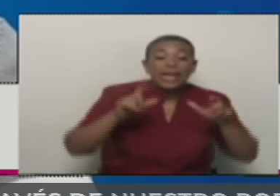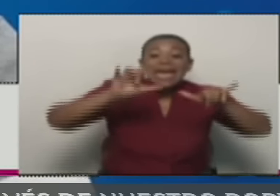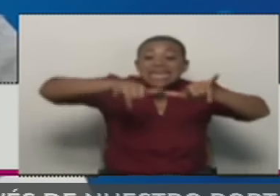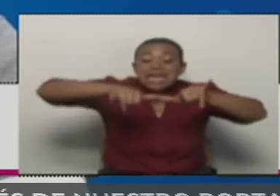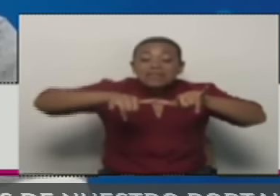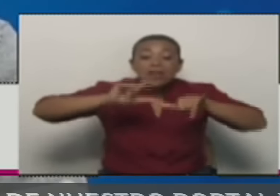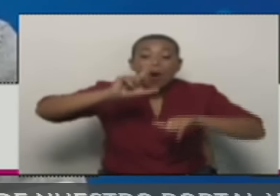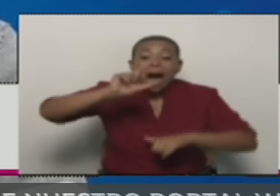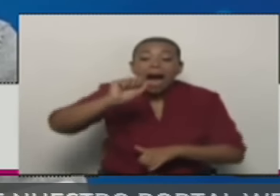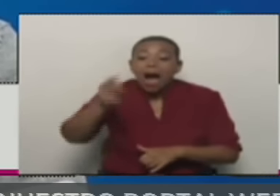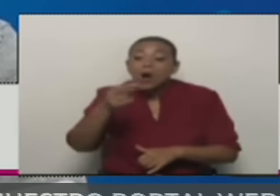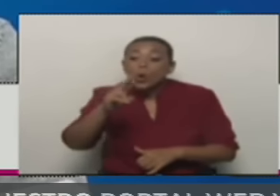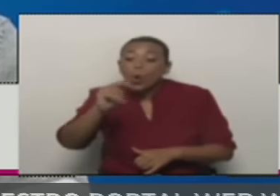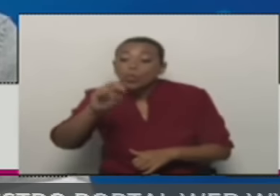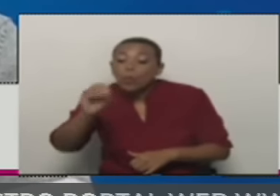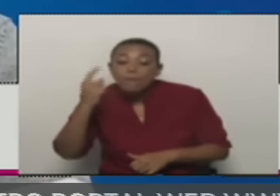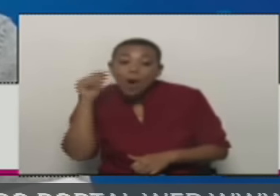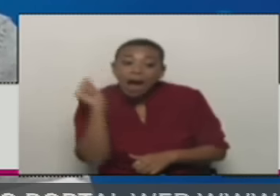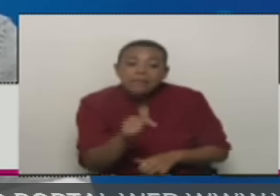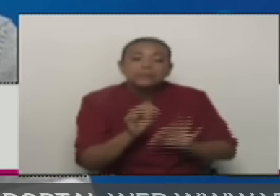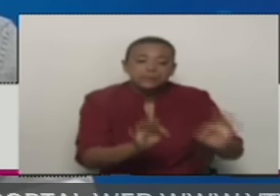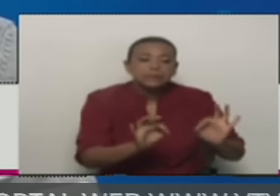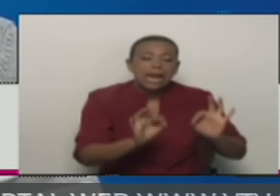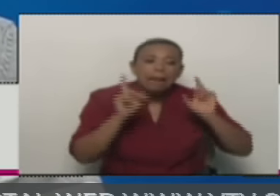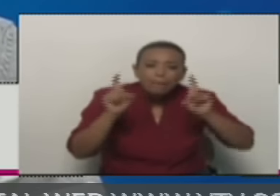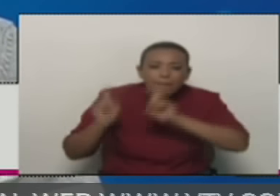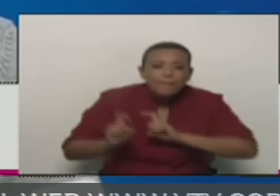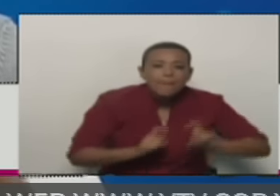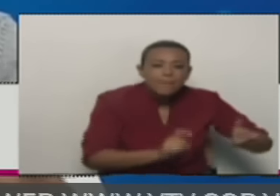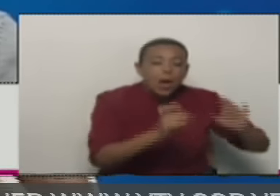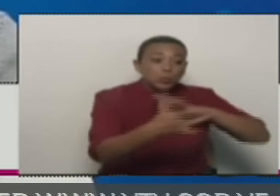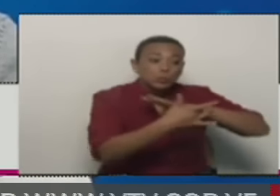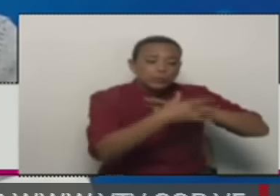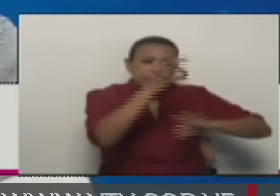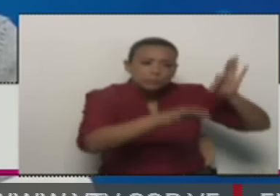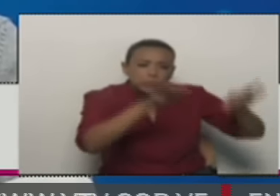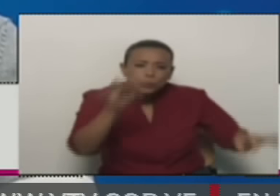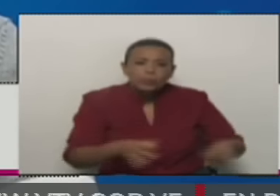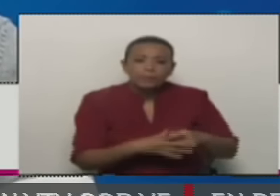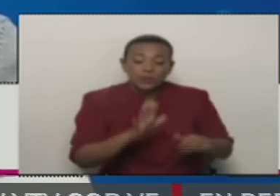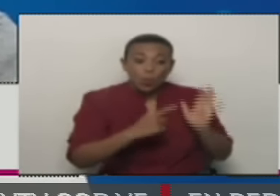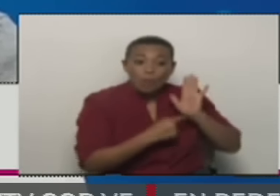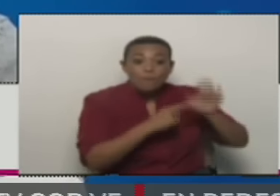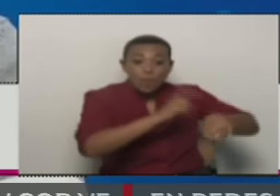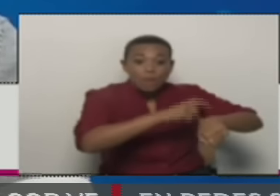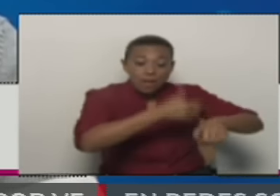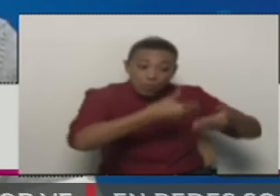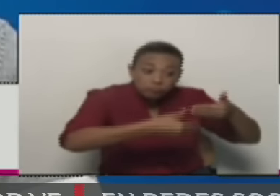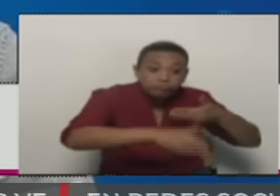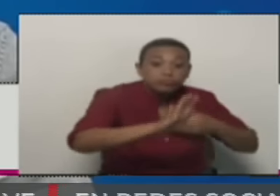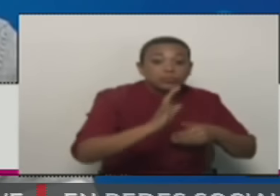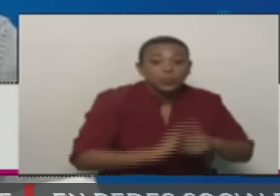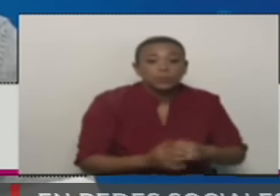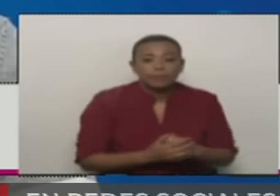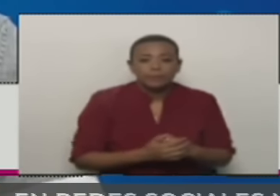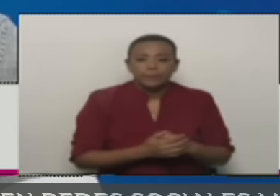que avançar muito mais nisso. E a gente tem, do Movimento Sem Terra, nós,